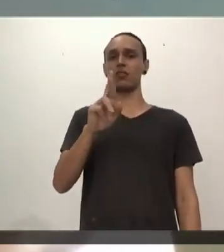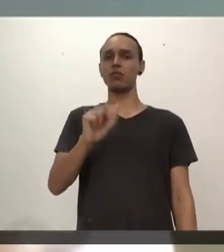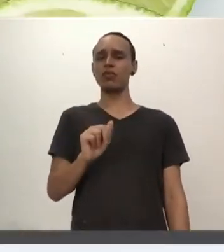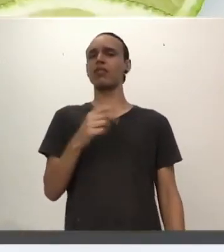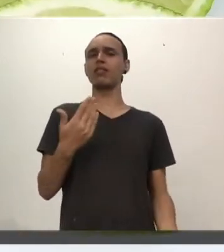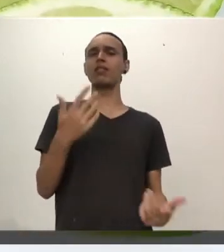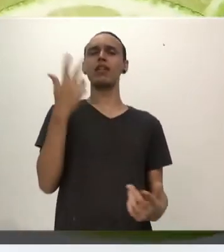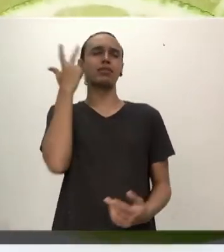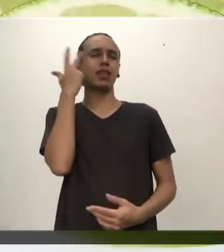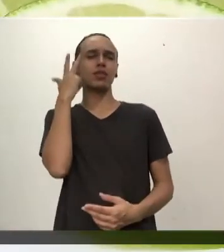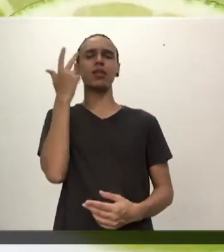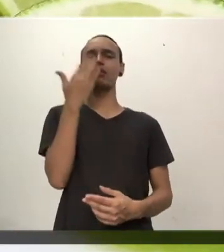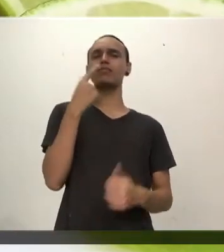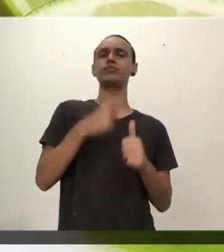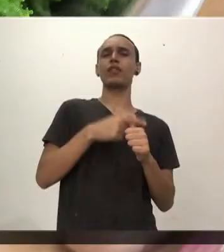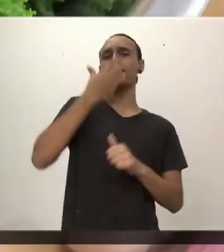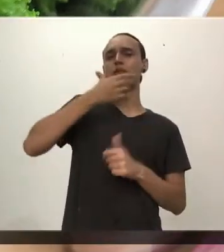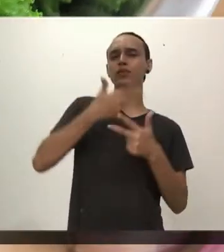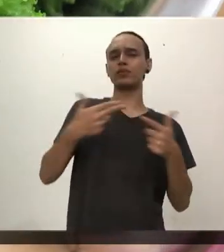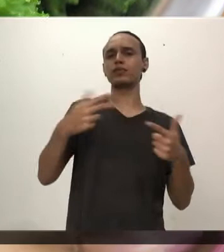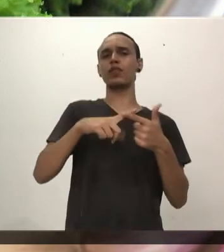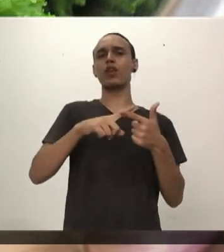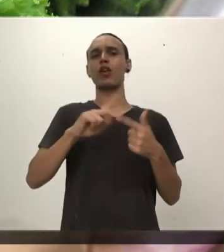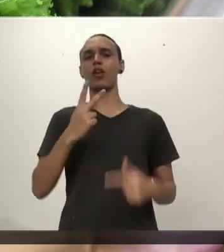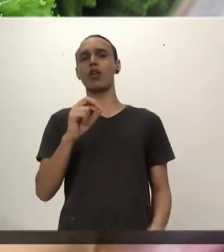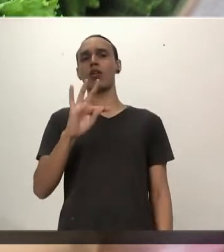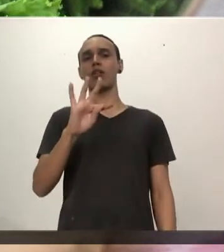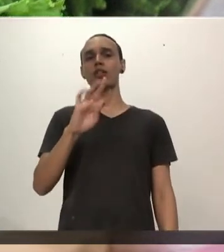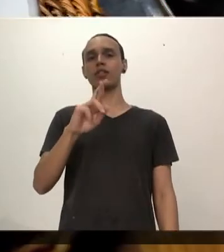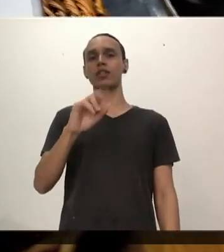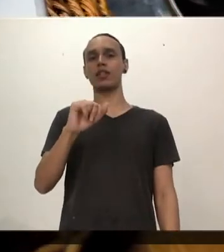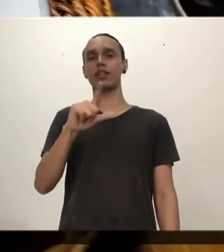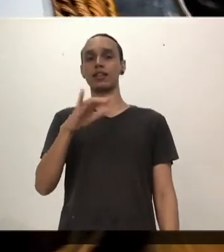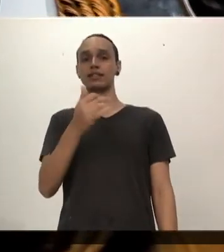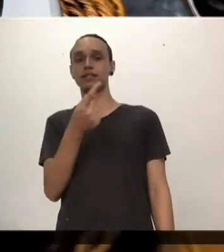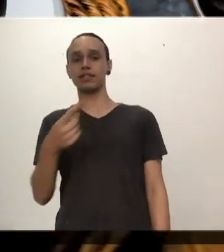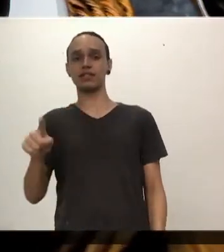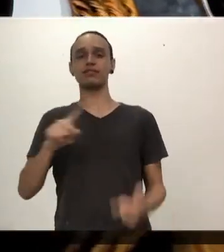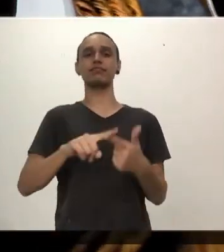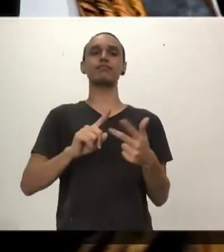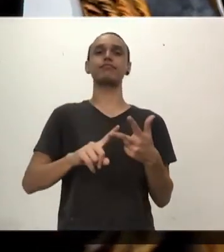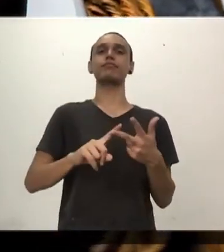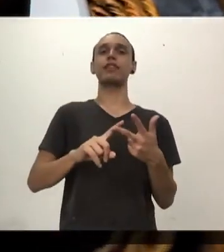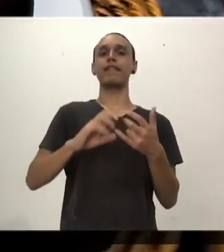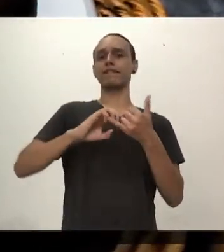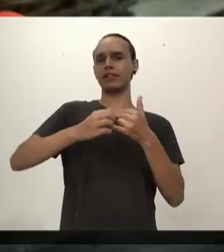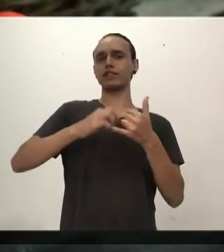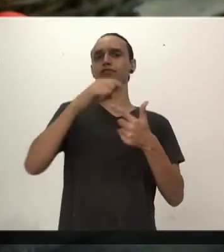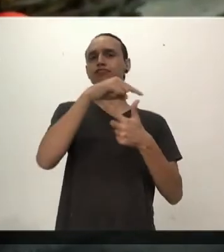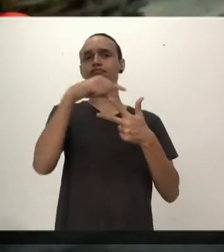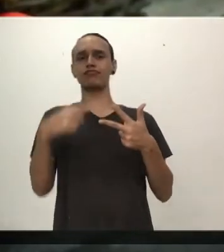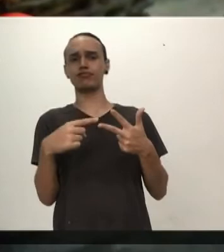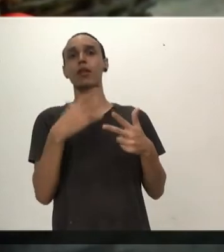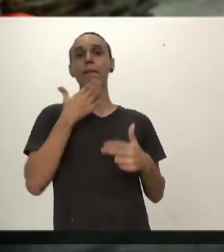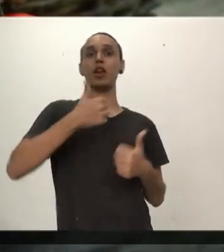minimamente processados, que inclui as frutas, as hortaliças, o feijão, ele fortalece os mecanismos de defesa do organismo, né? A gente já